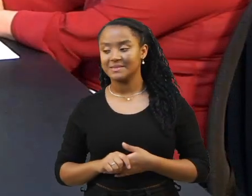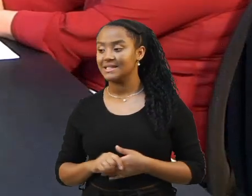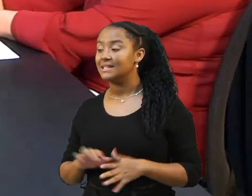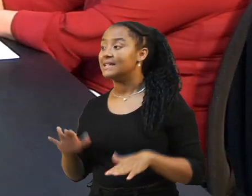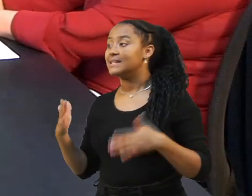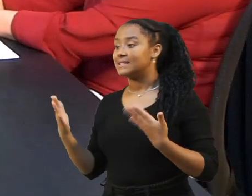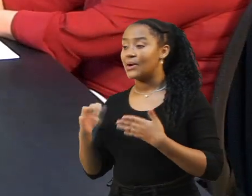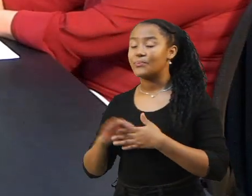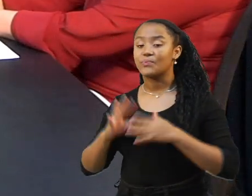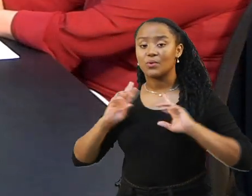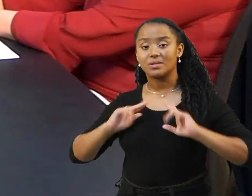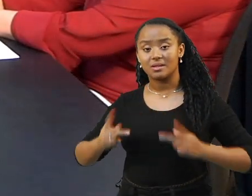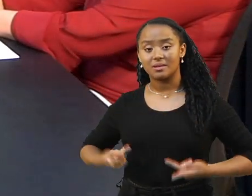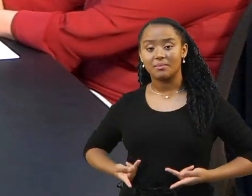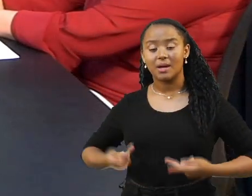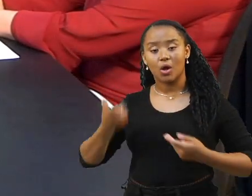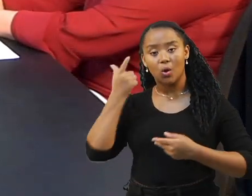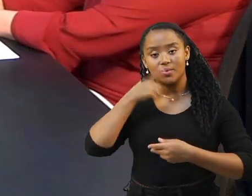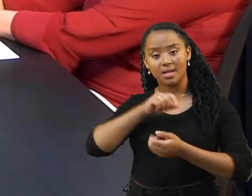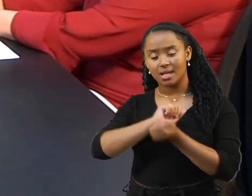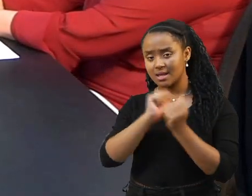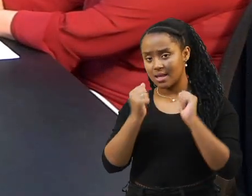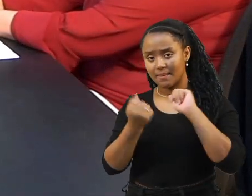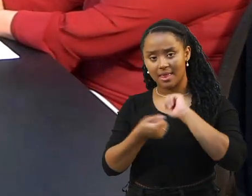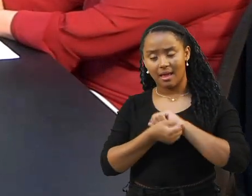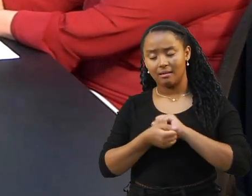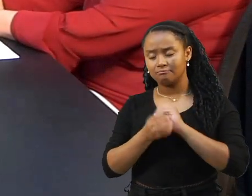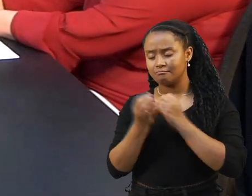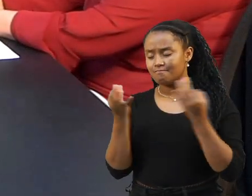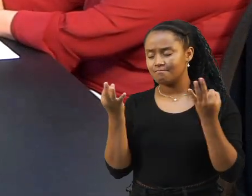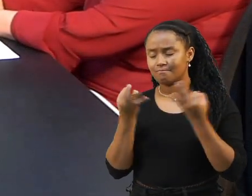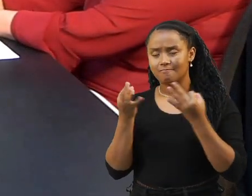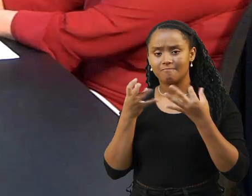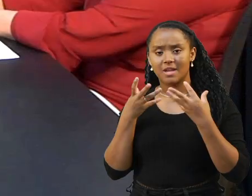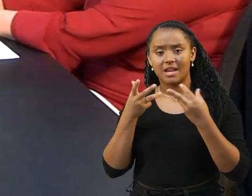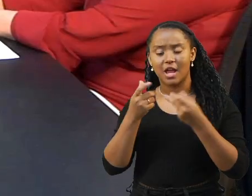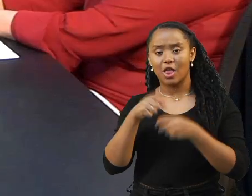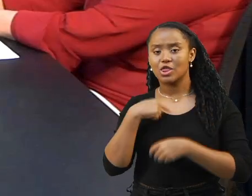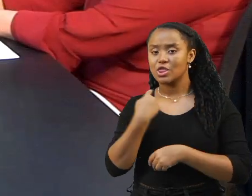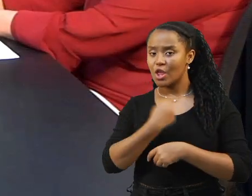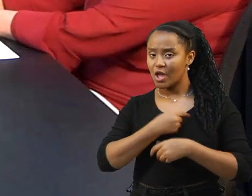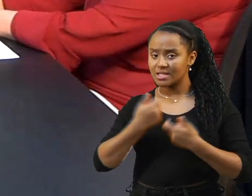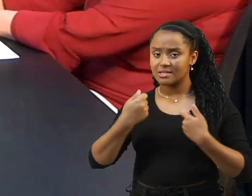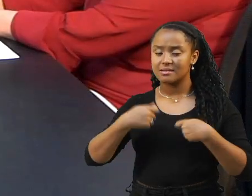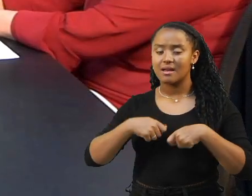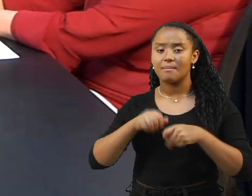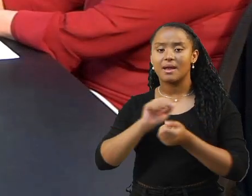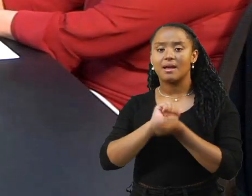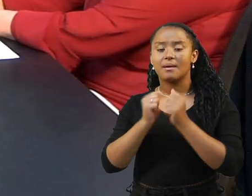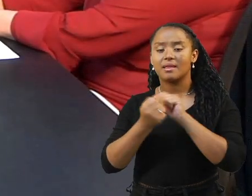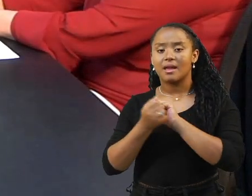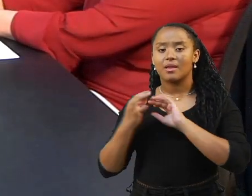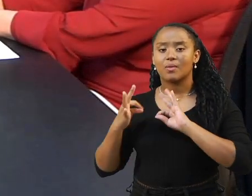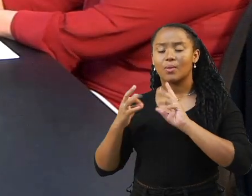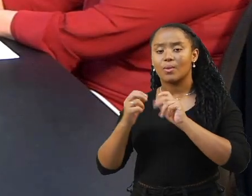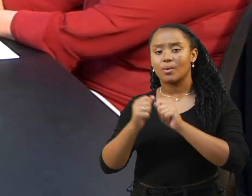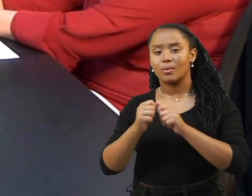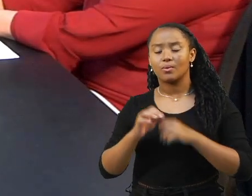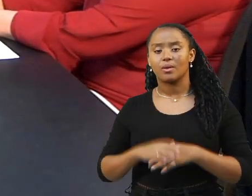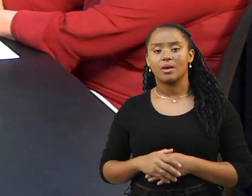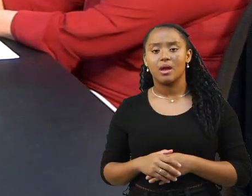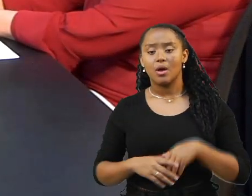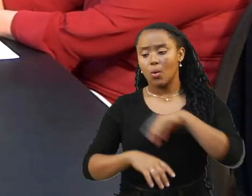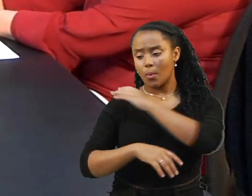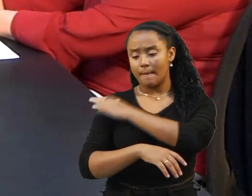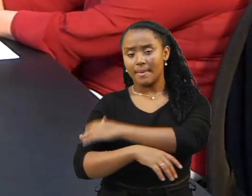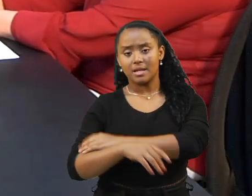isso? O ser humano tem uma adaptabilidade incrível, né? A gente se adapta a tudo. Um braço que não